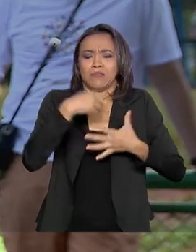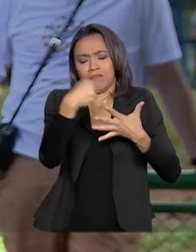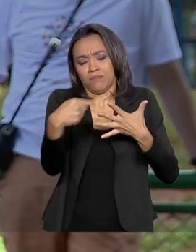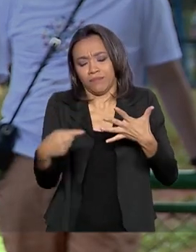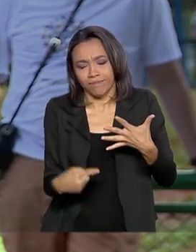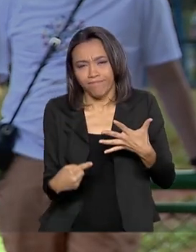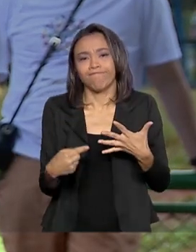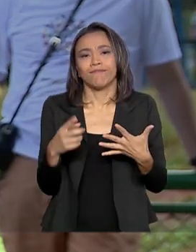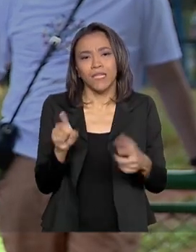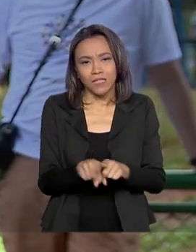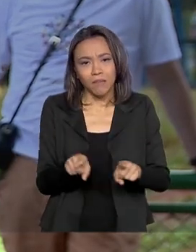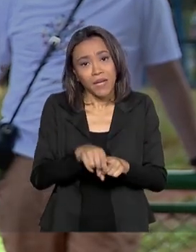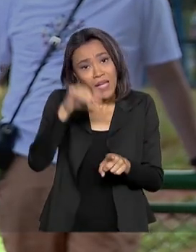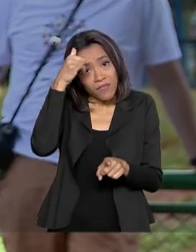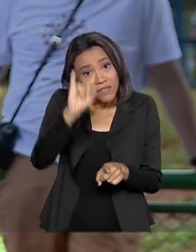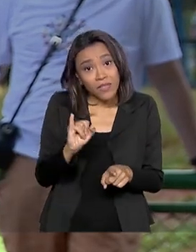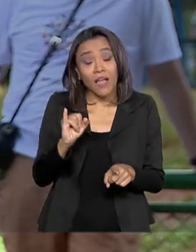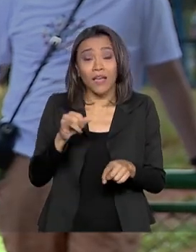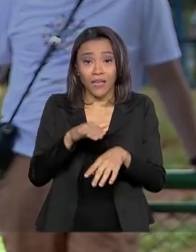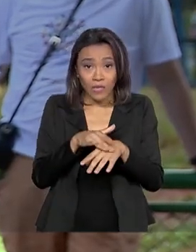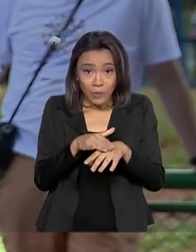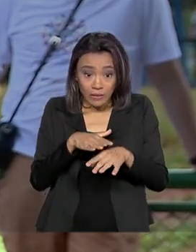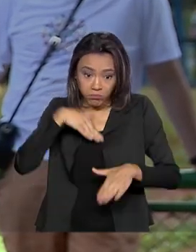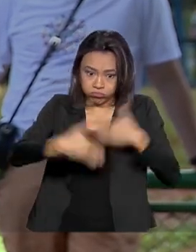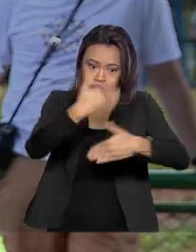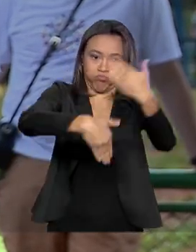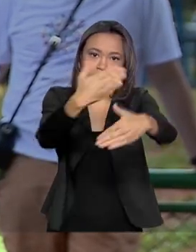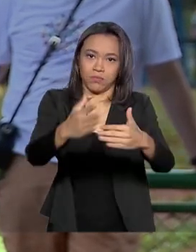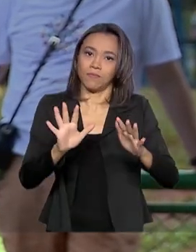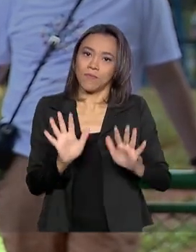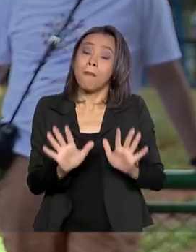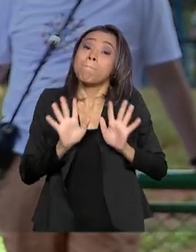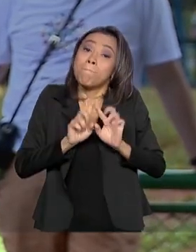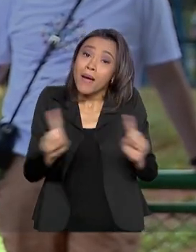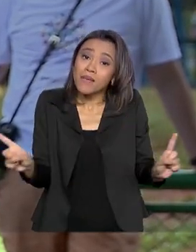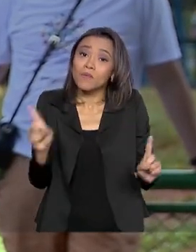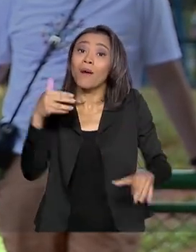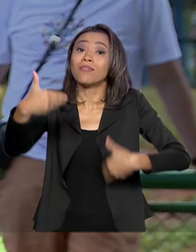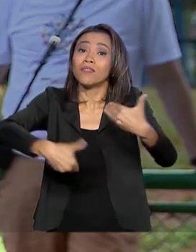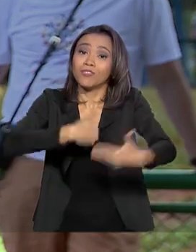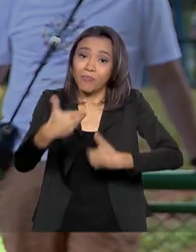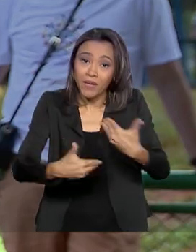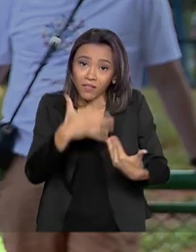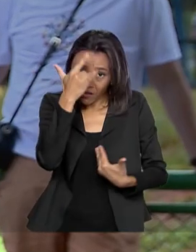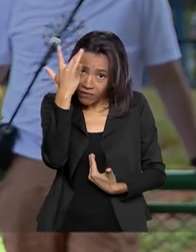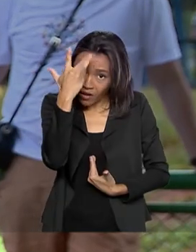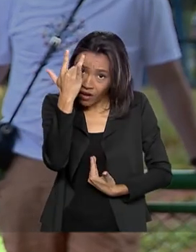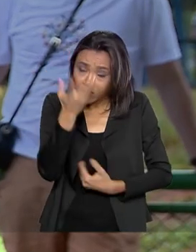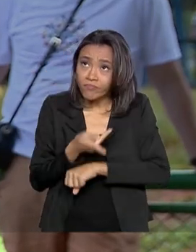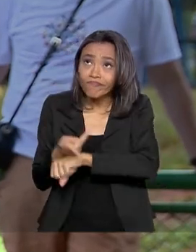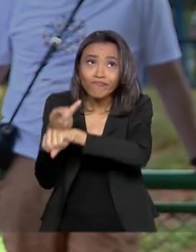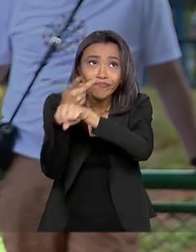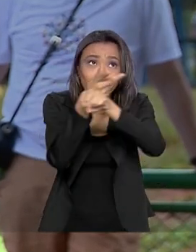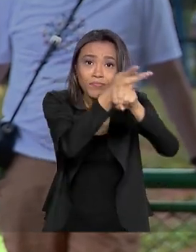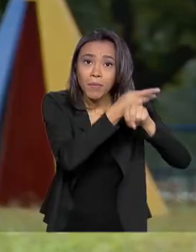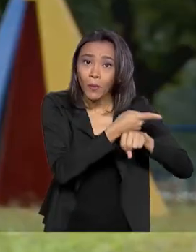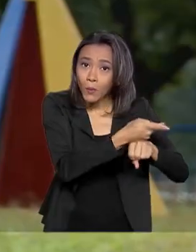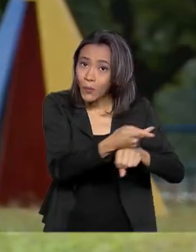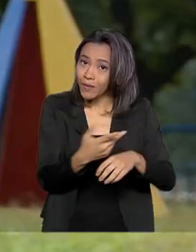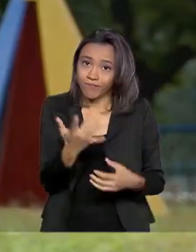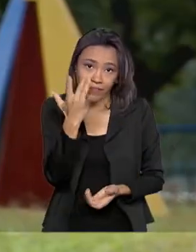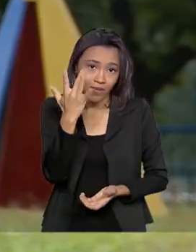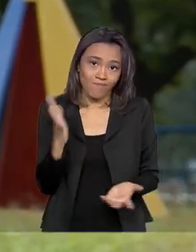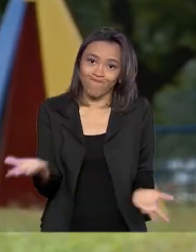de impedir o avanço da doença. Mas nem sempre esse atendimento está disponível com facilidade a todos os pacientes.